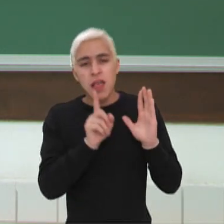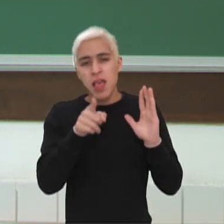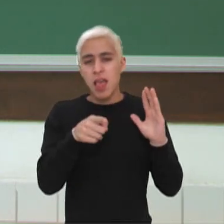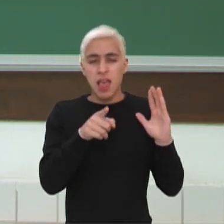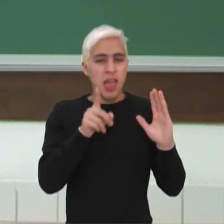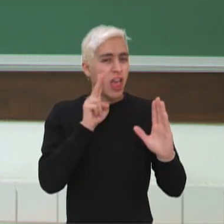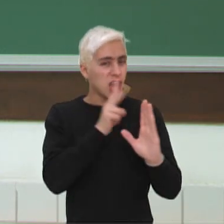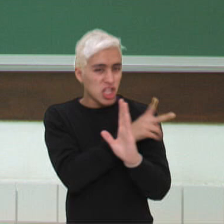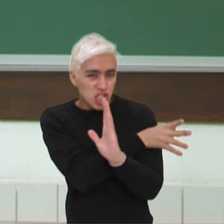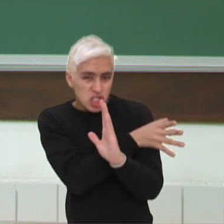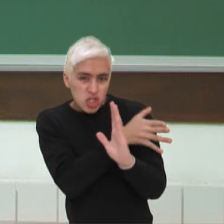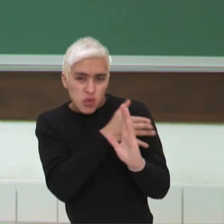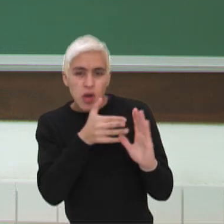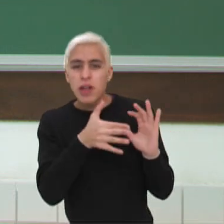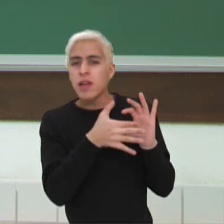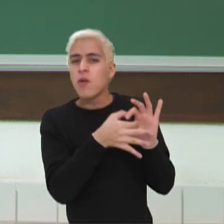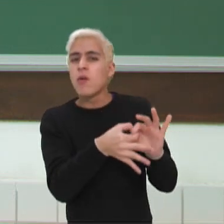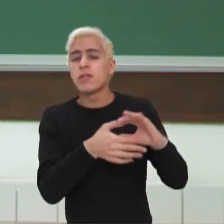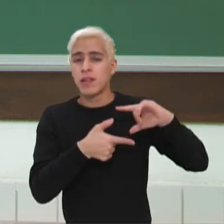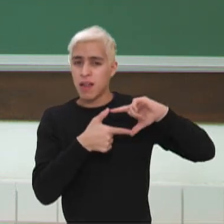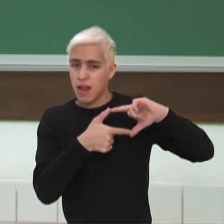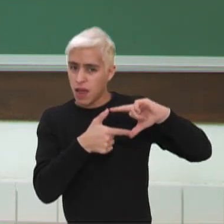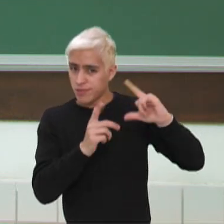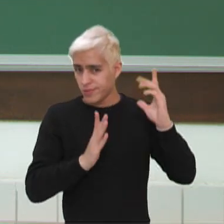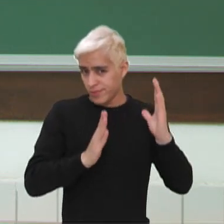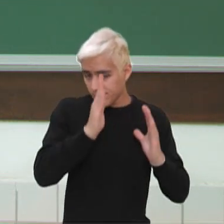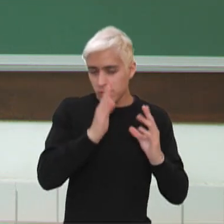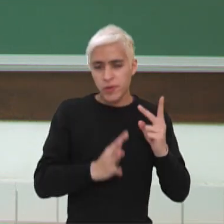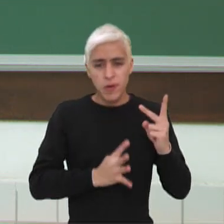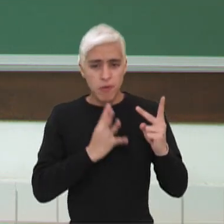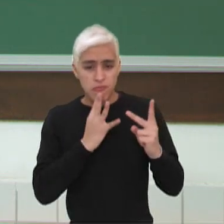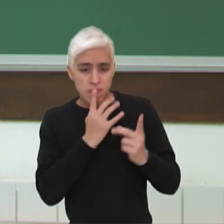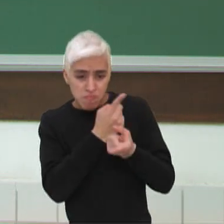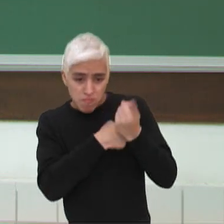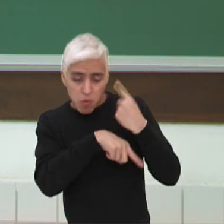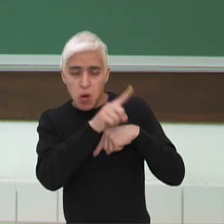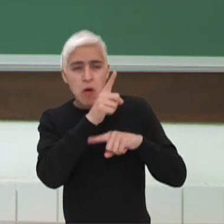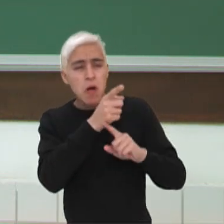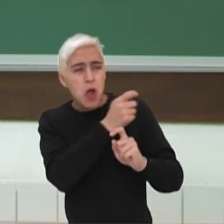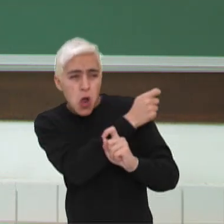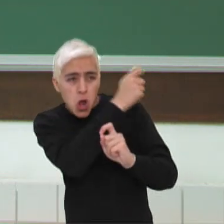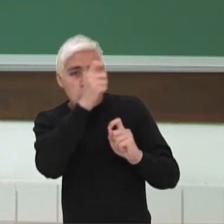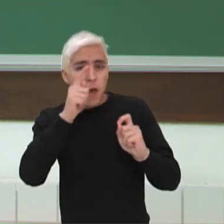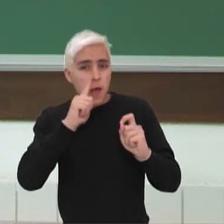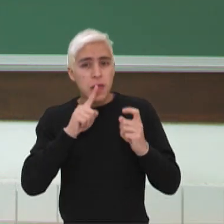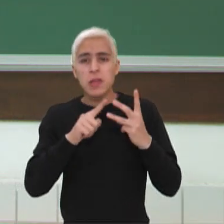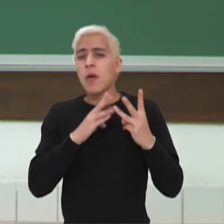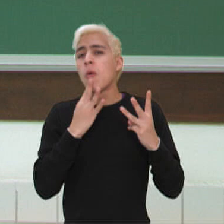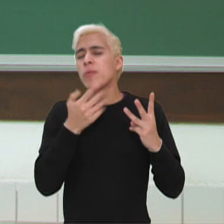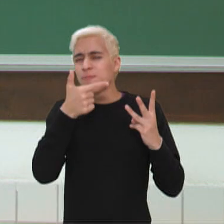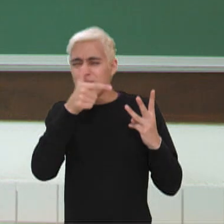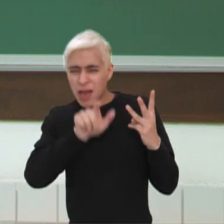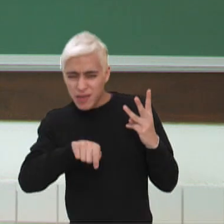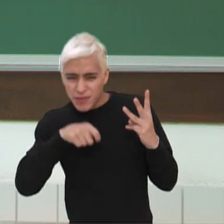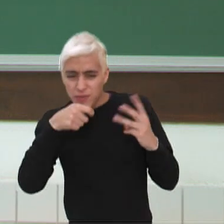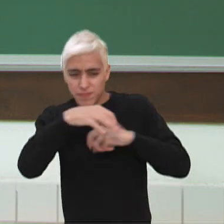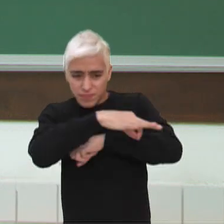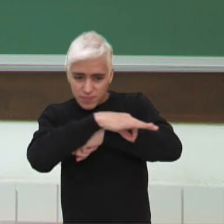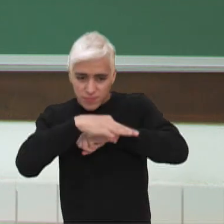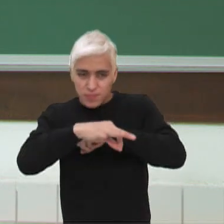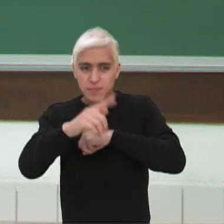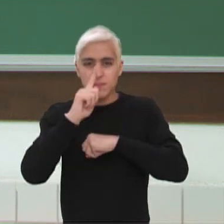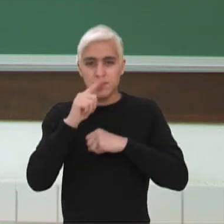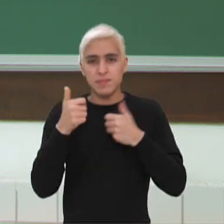Contextualizamos historicamente o período clássico, conhecemos a evolução da escultura grega e conhecemos um pouquinho sobre a arquitetura